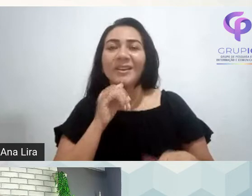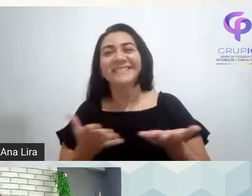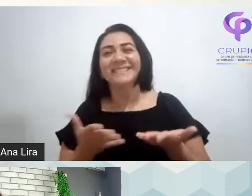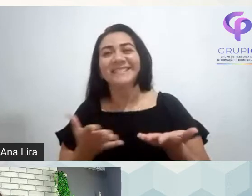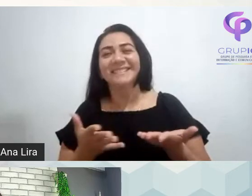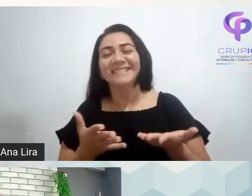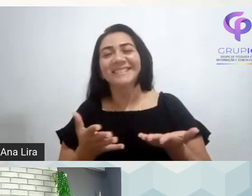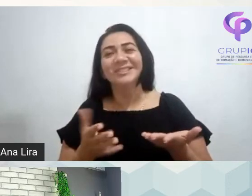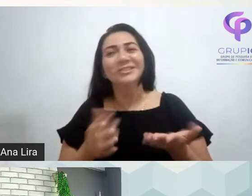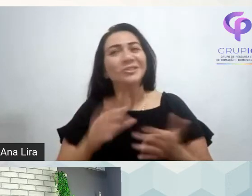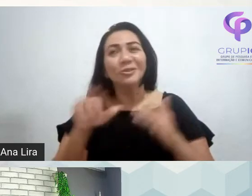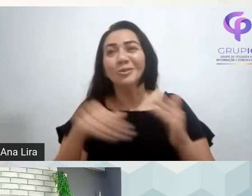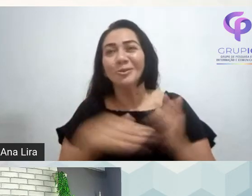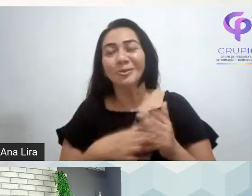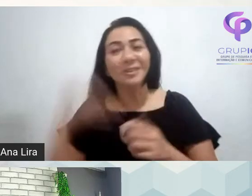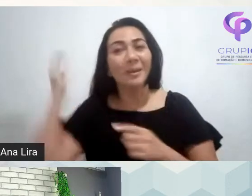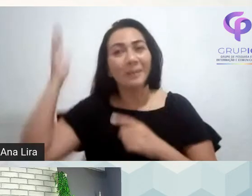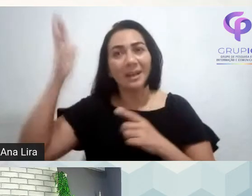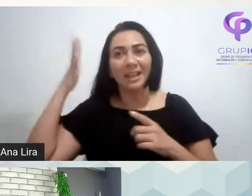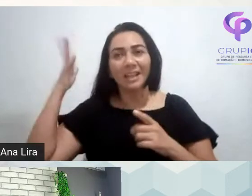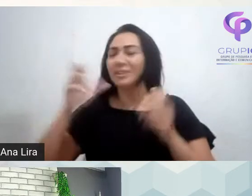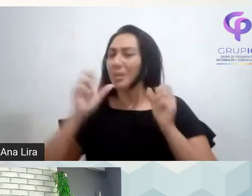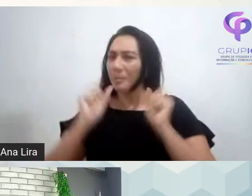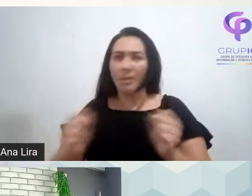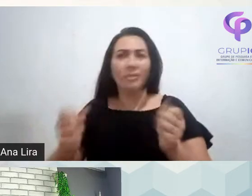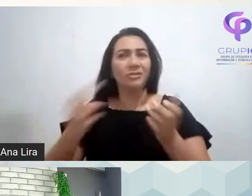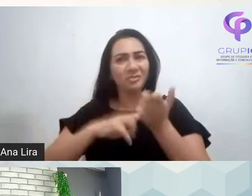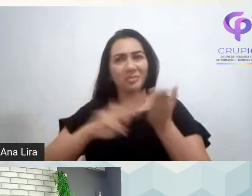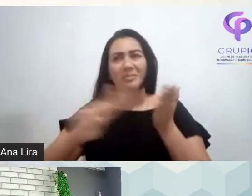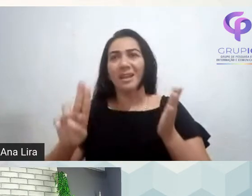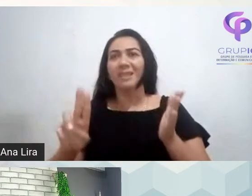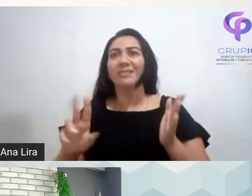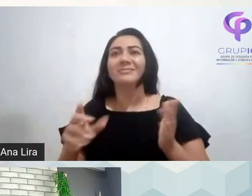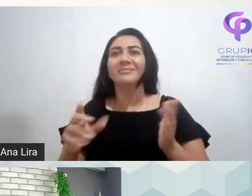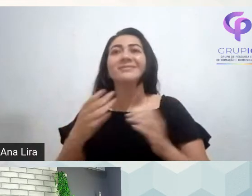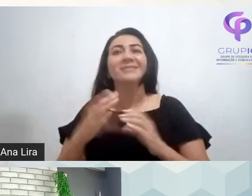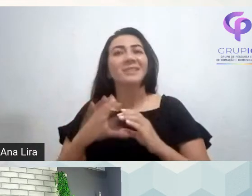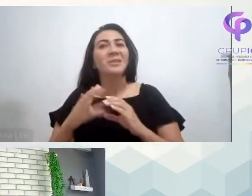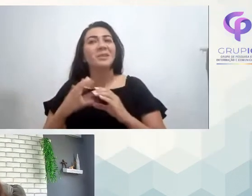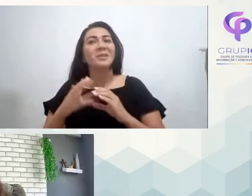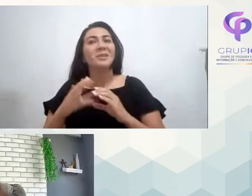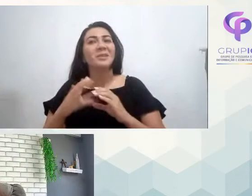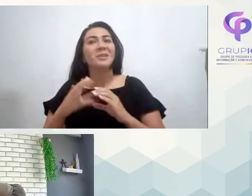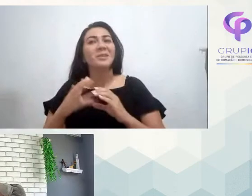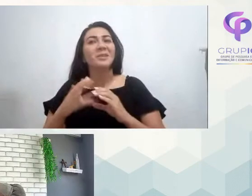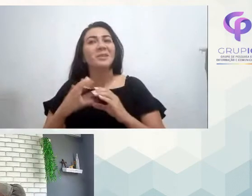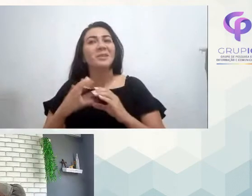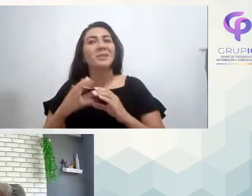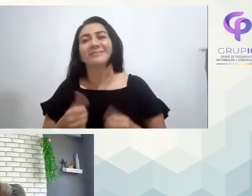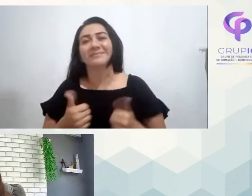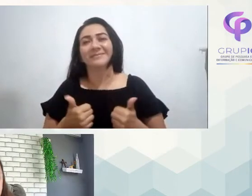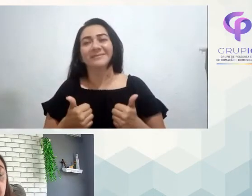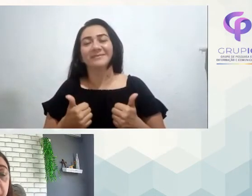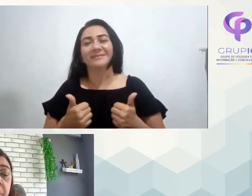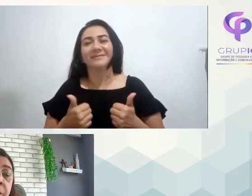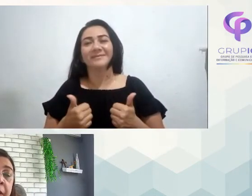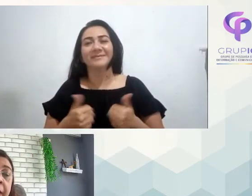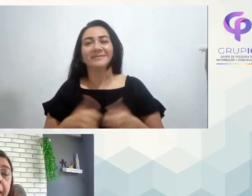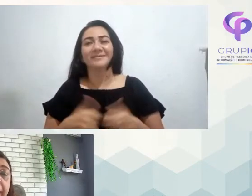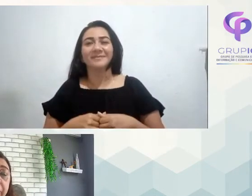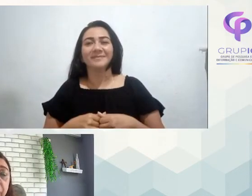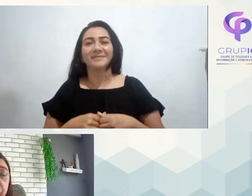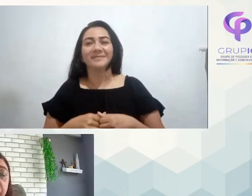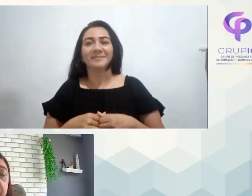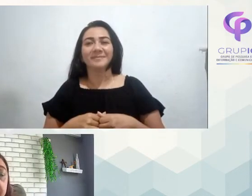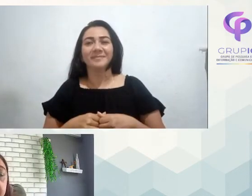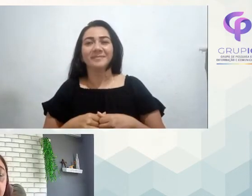eu já passo para você, tá? Vamos lá. A nossa próxima pergunta é da Anilde.